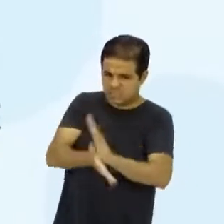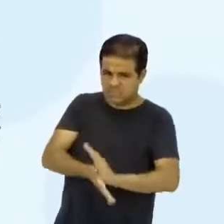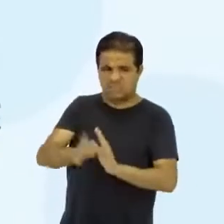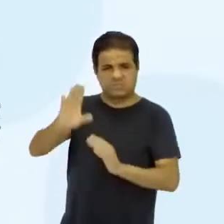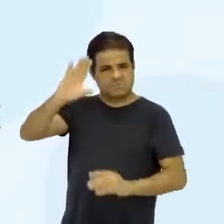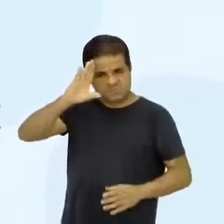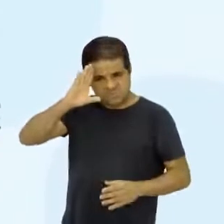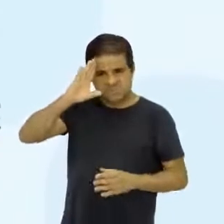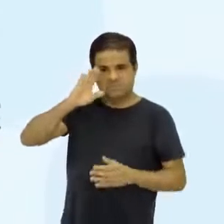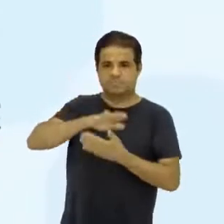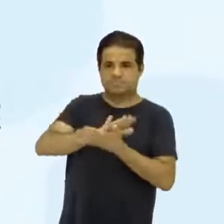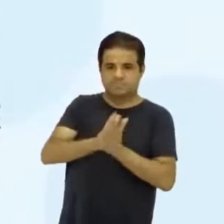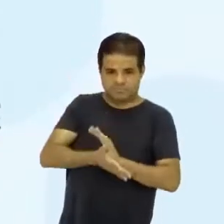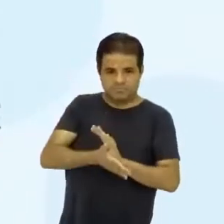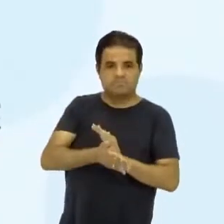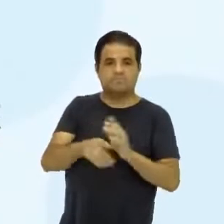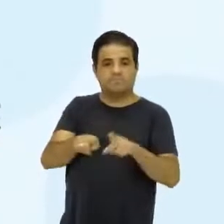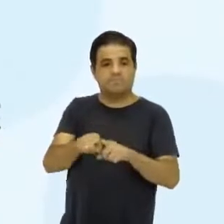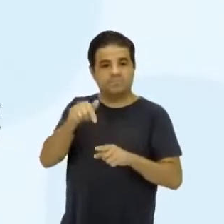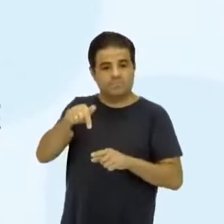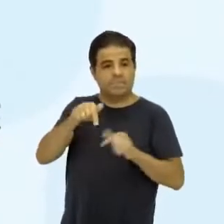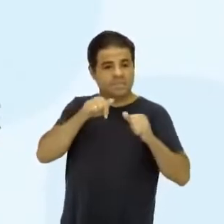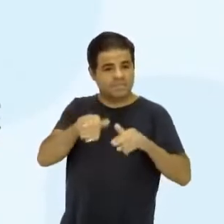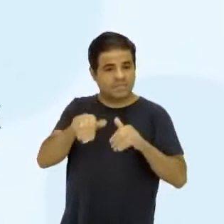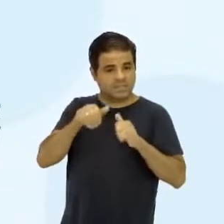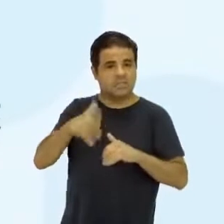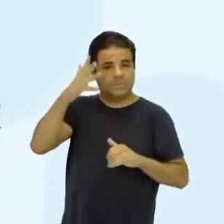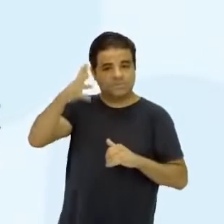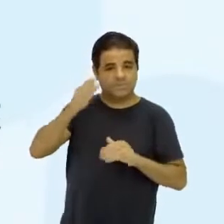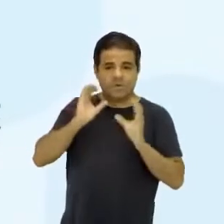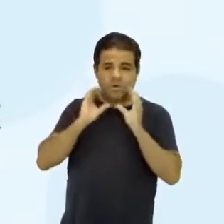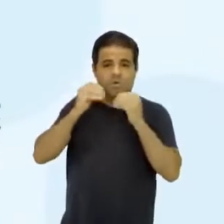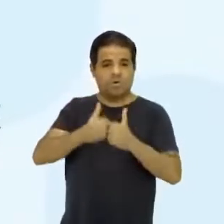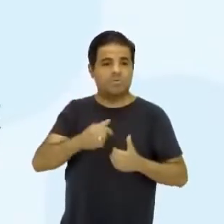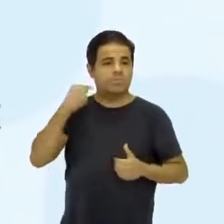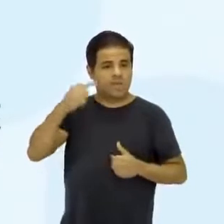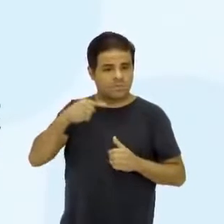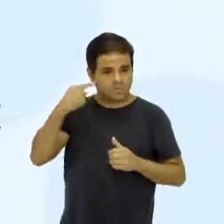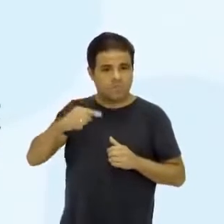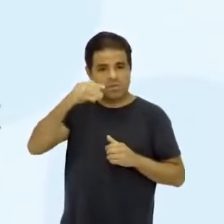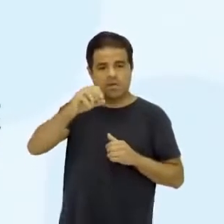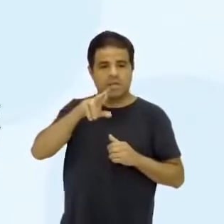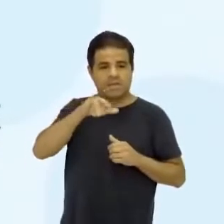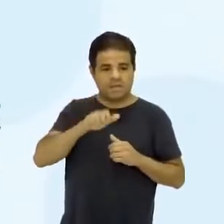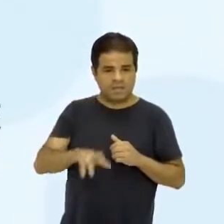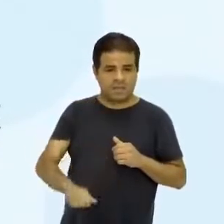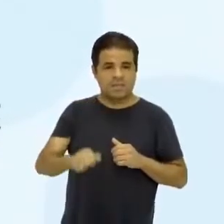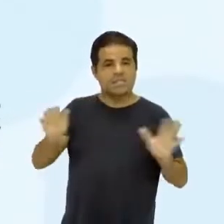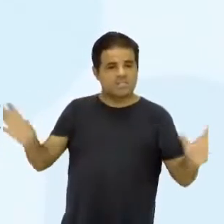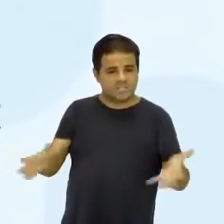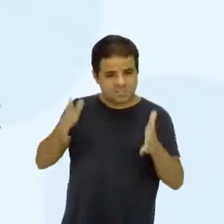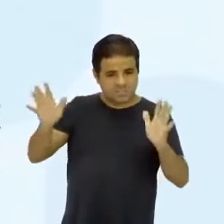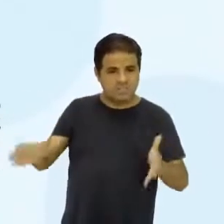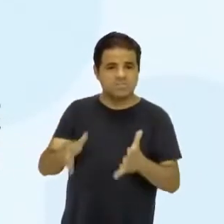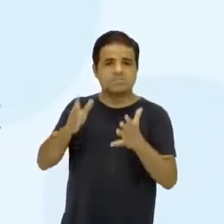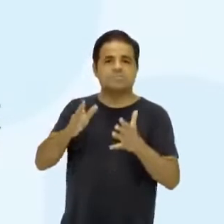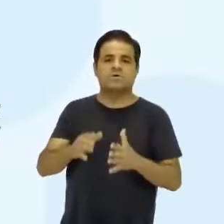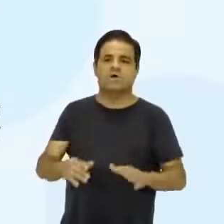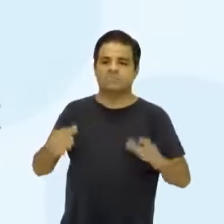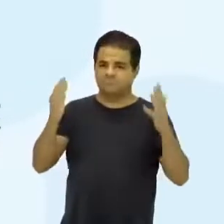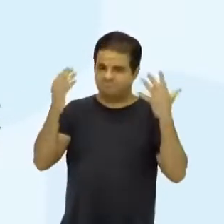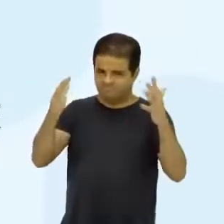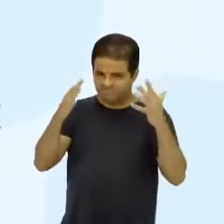regime militar. Boicote ao 7 de setembro. Em discurso na Câmara, o deputado Moreira Alves incentiva